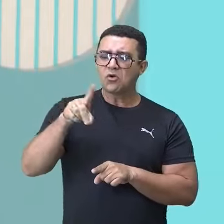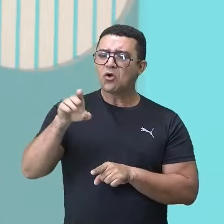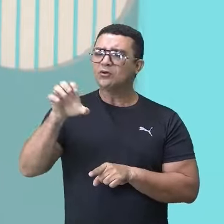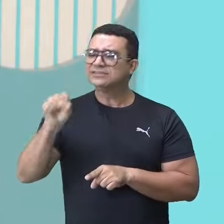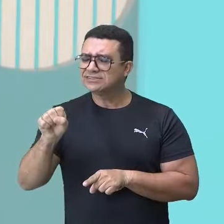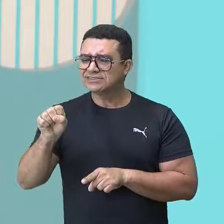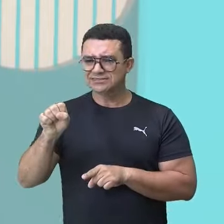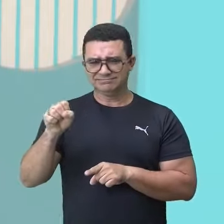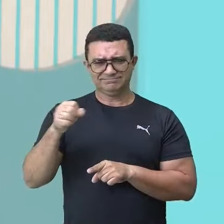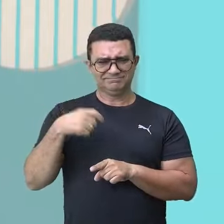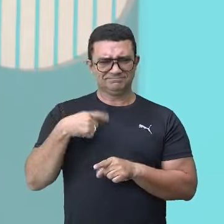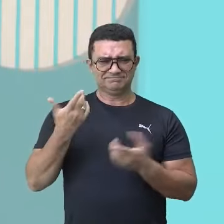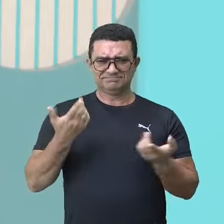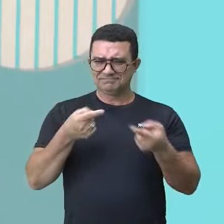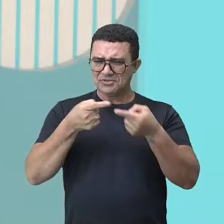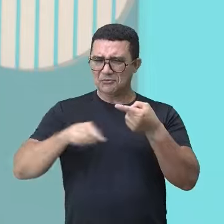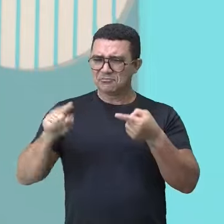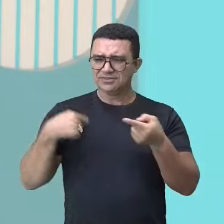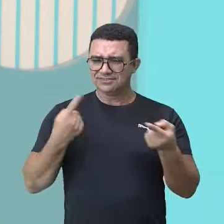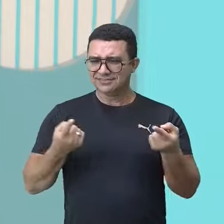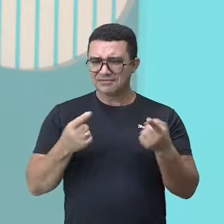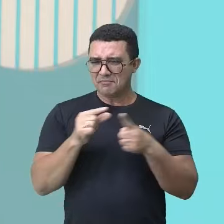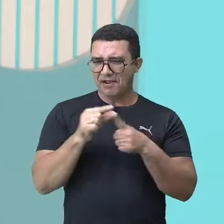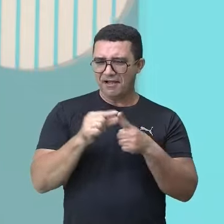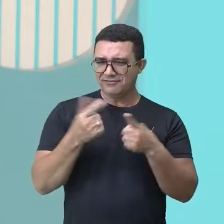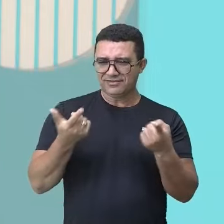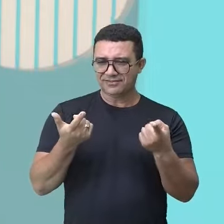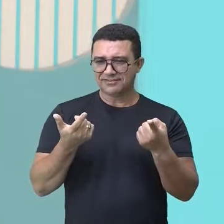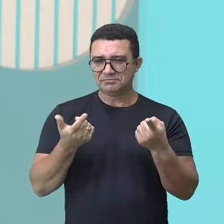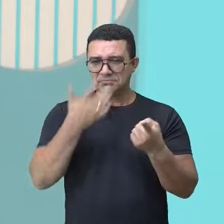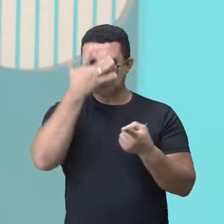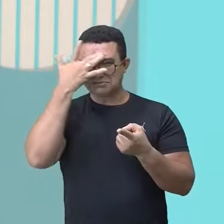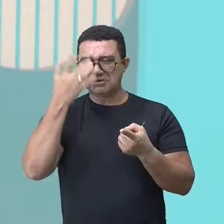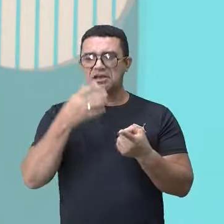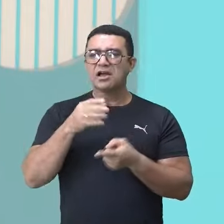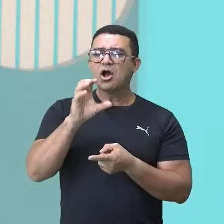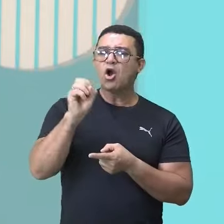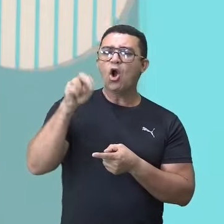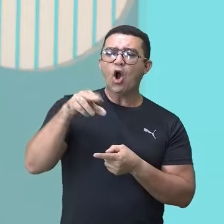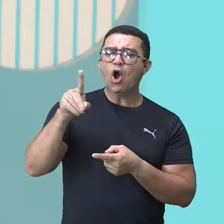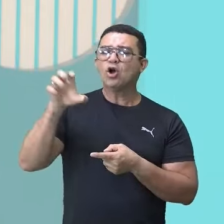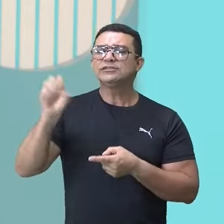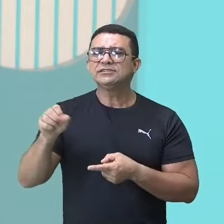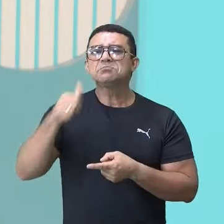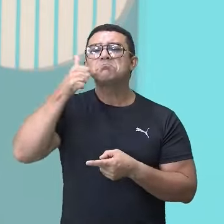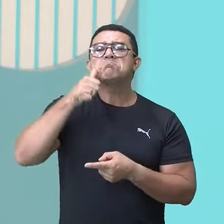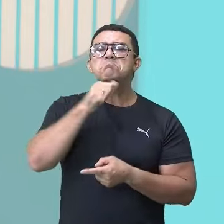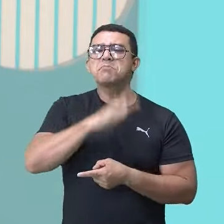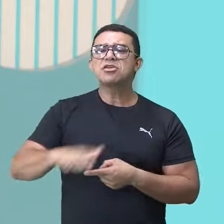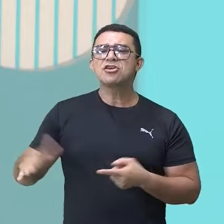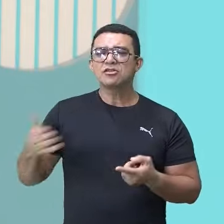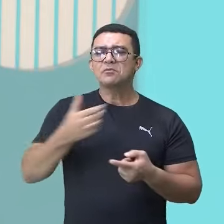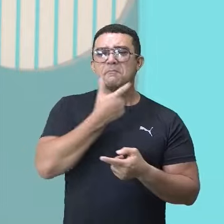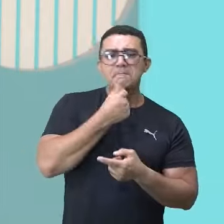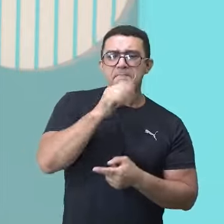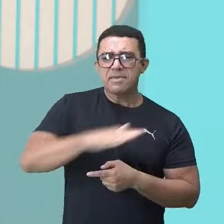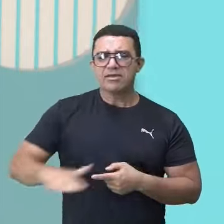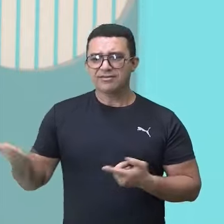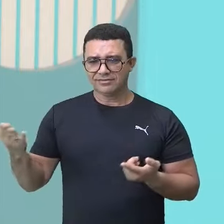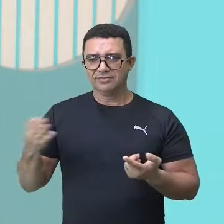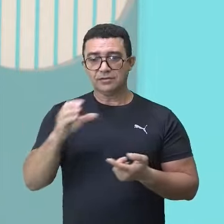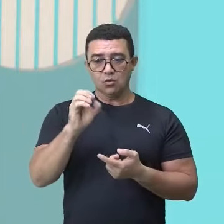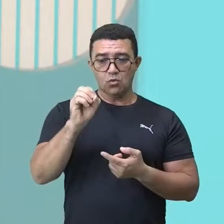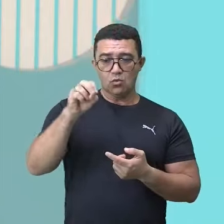o eu acho né não sei pode ser que você fale mas eu acho que ninguém fala ondes está o menino por exemplo então o onde também é